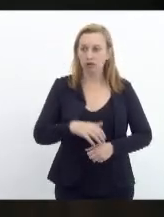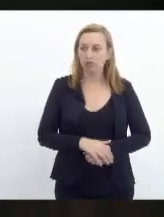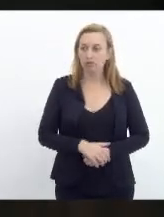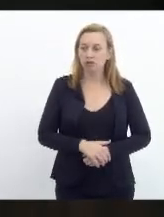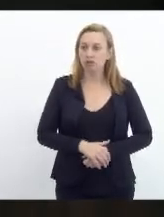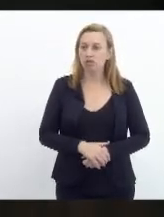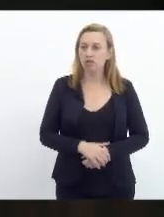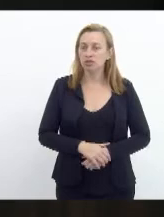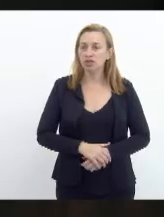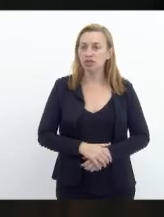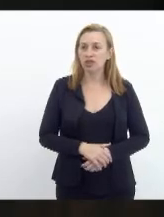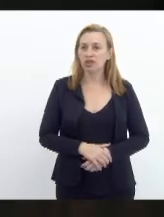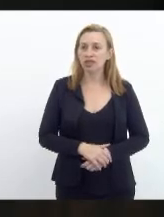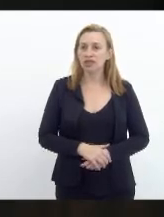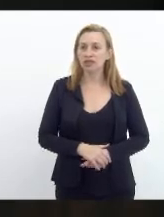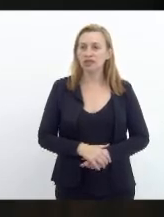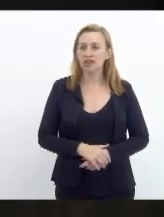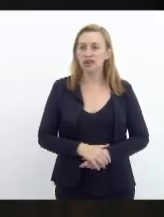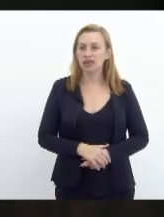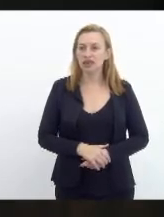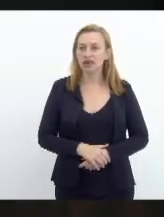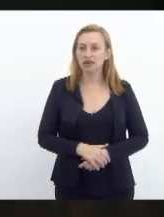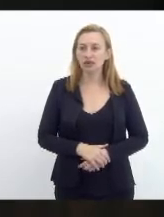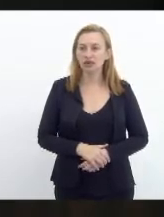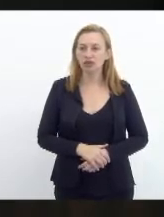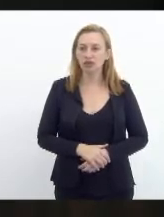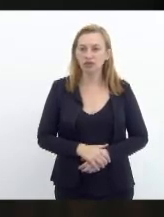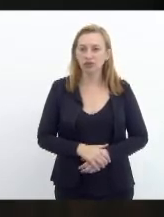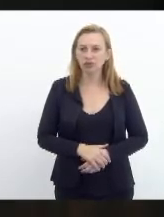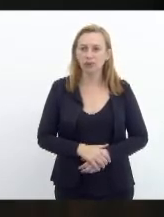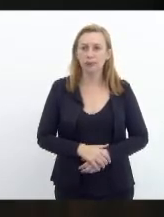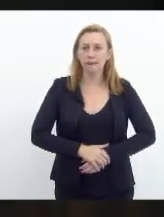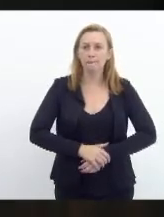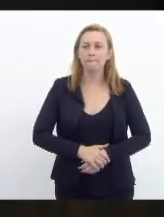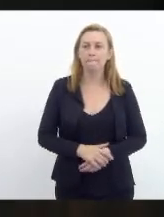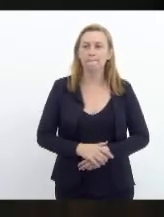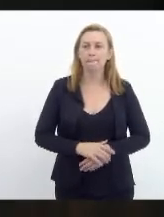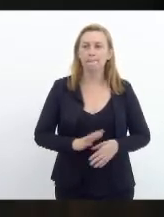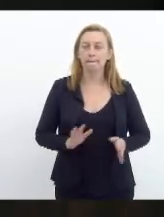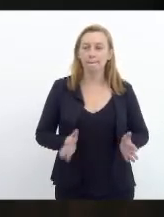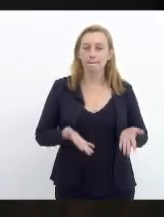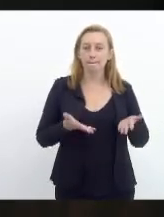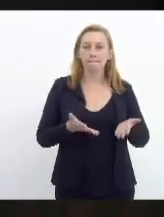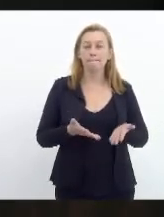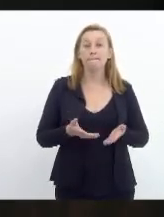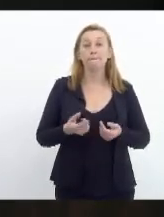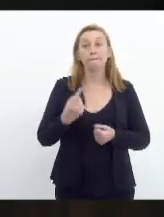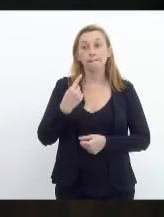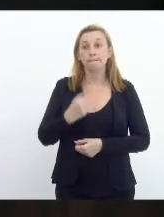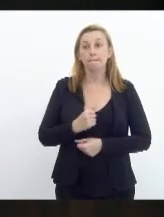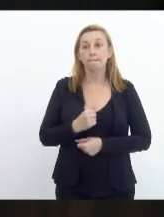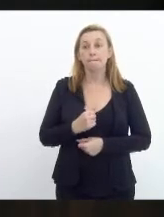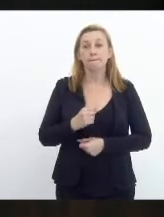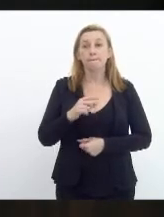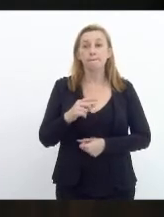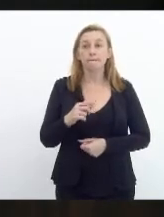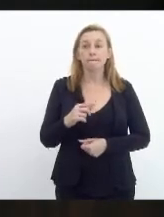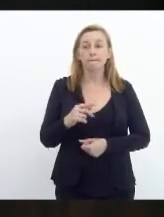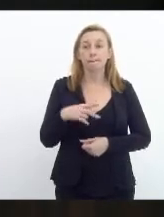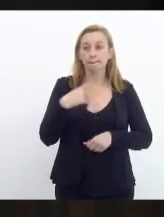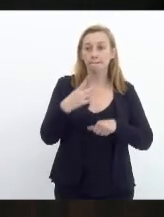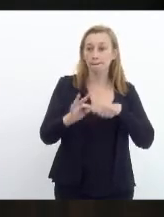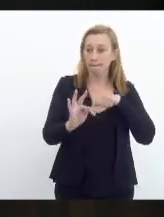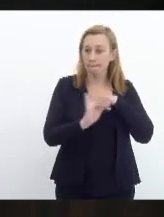aquele projeto de lei, entendendo que aquela é a melhor saída para ter de volta o incentivo. Se nós formos atrás dos